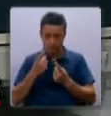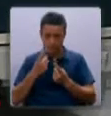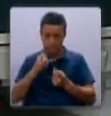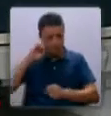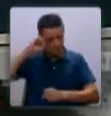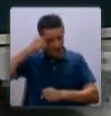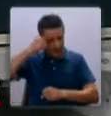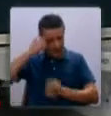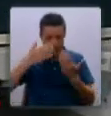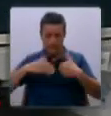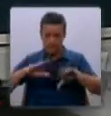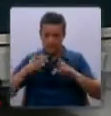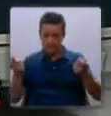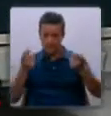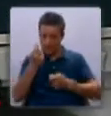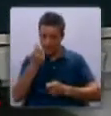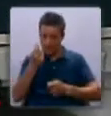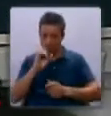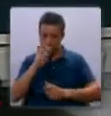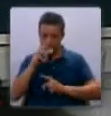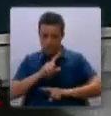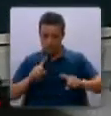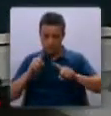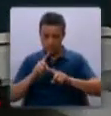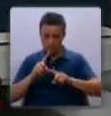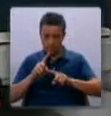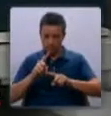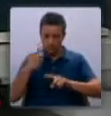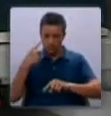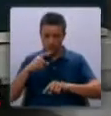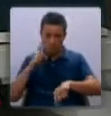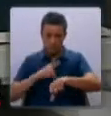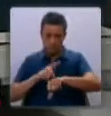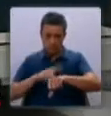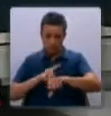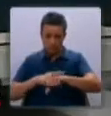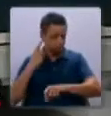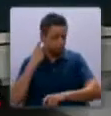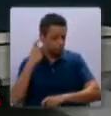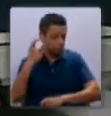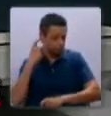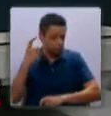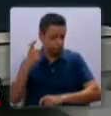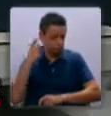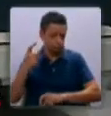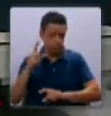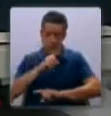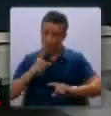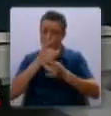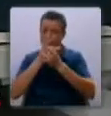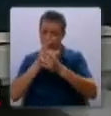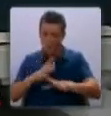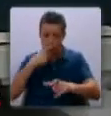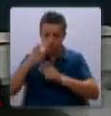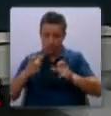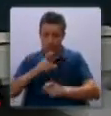Eu preciso ter certeza se tem muito dinheiro ou não. E por vezes, o tempo que se leva e o ruído que se faz inibe as